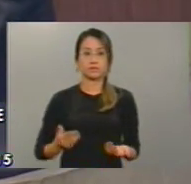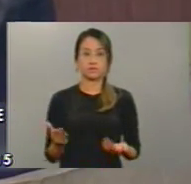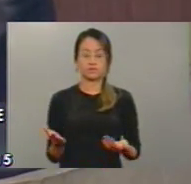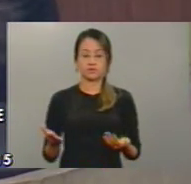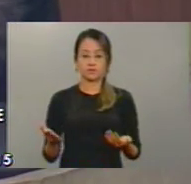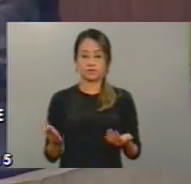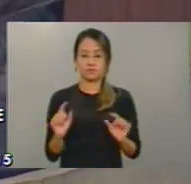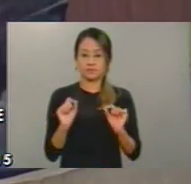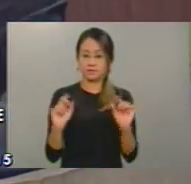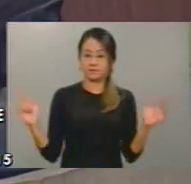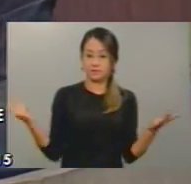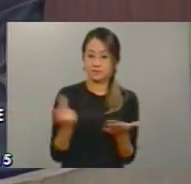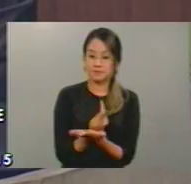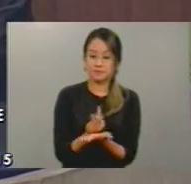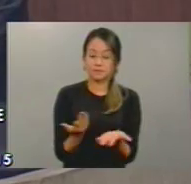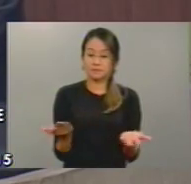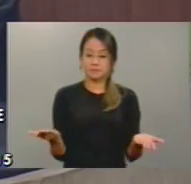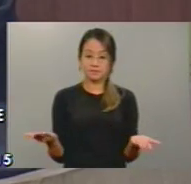absoluto conflito.